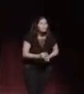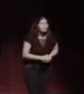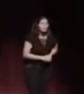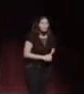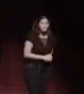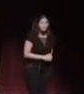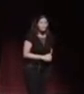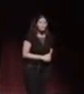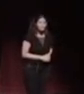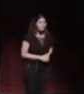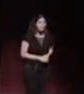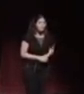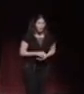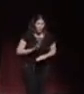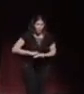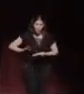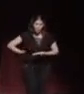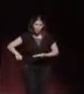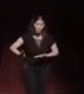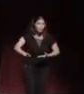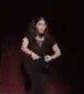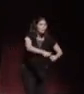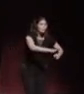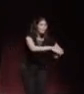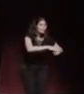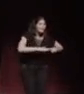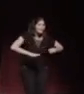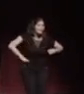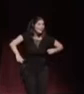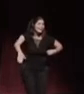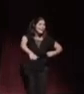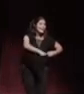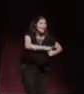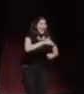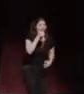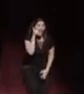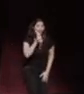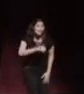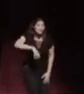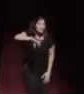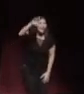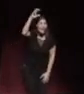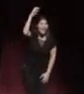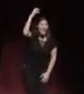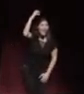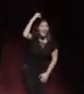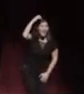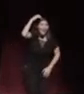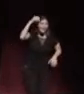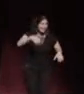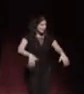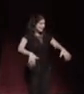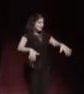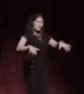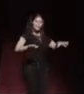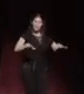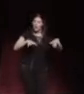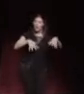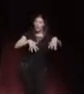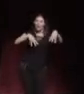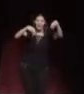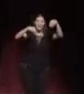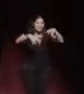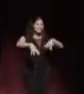Una dola della catola. A rainha estava no seu reino.